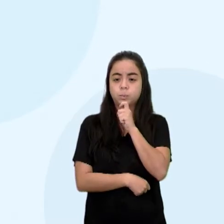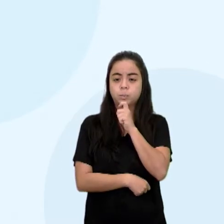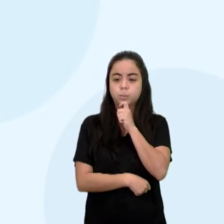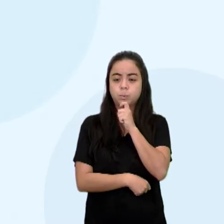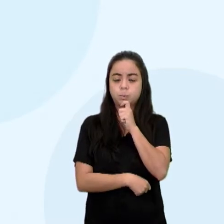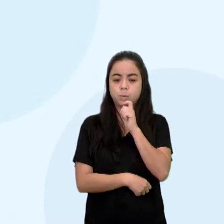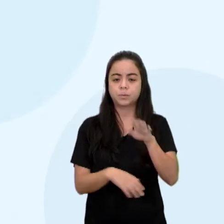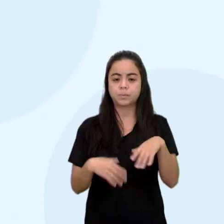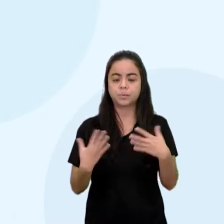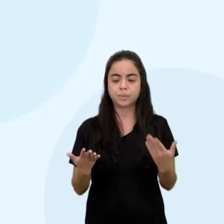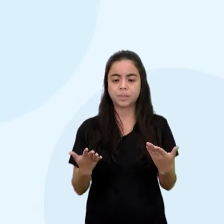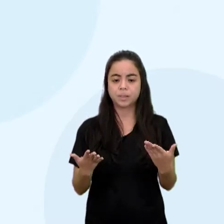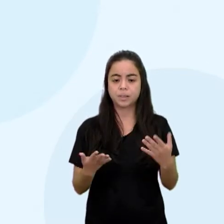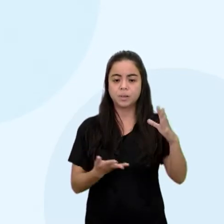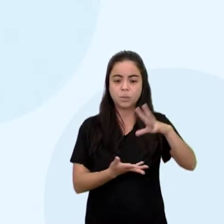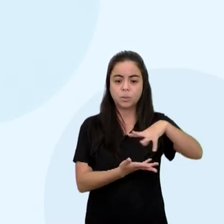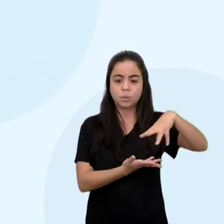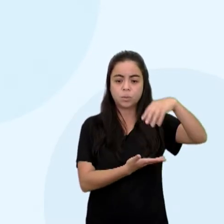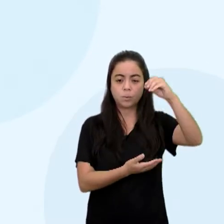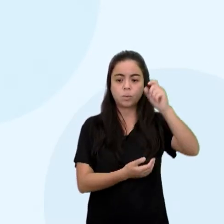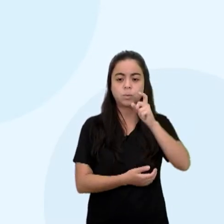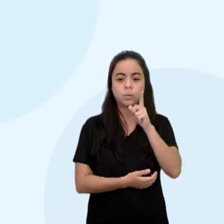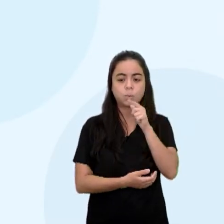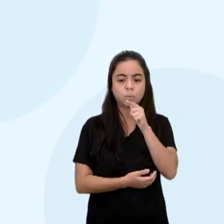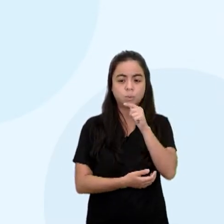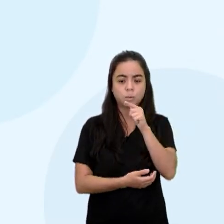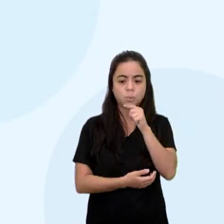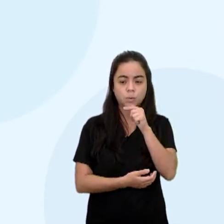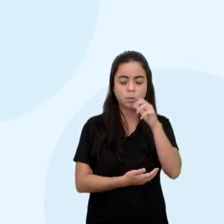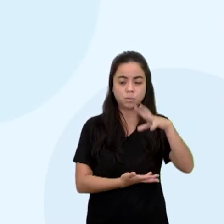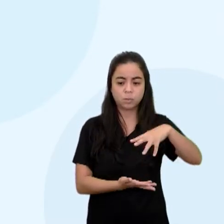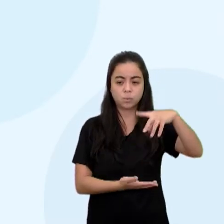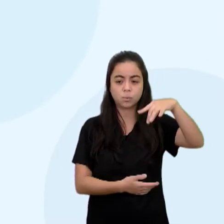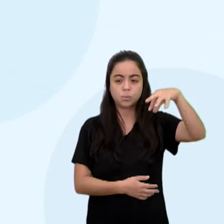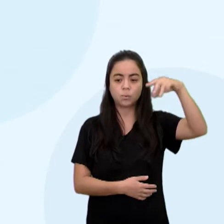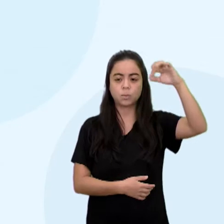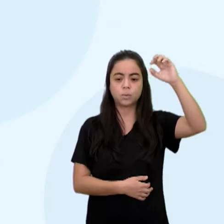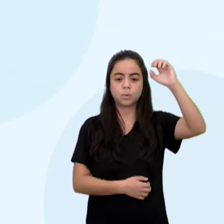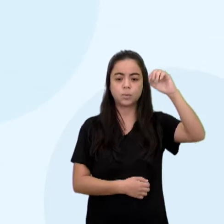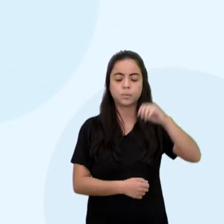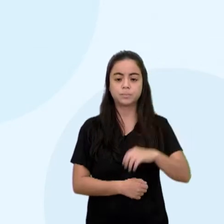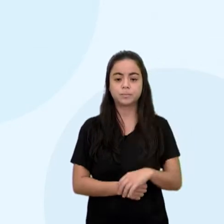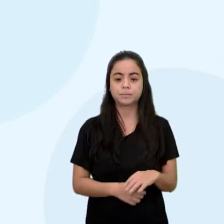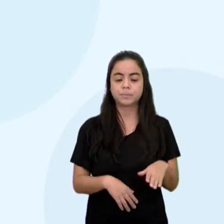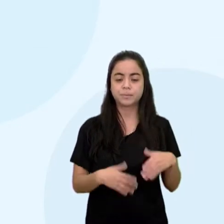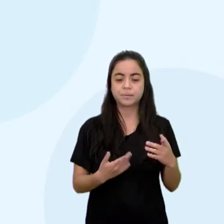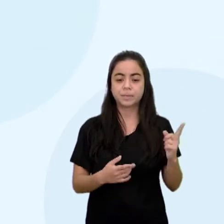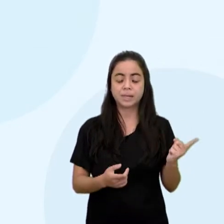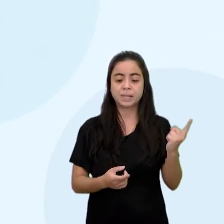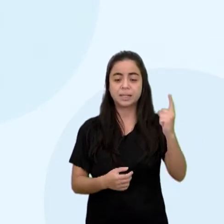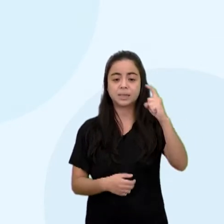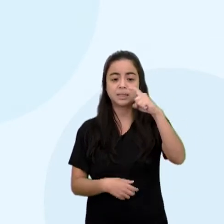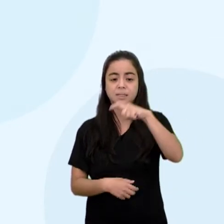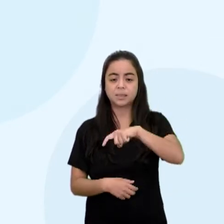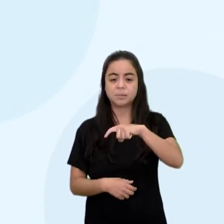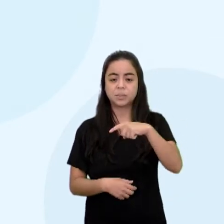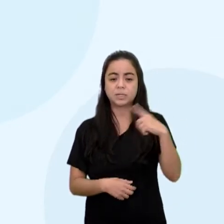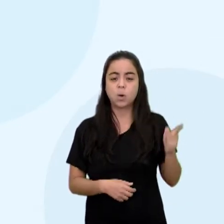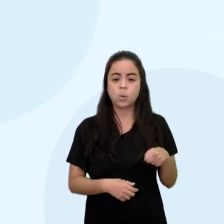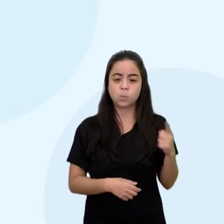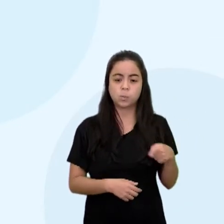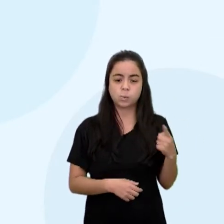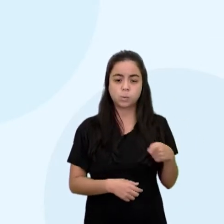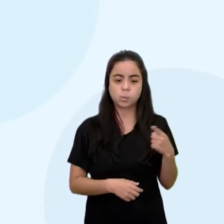ele tá a forma de água, na forma de gás a alta temperatura. Ele depois que roda a turbina,